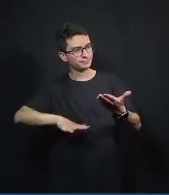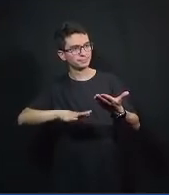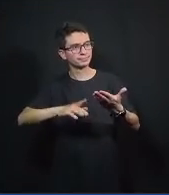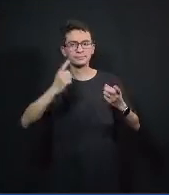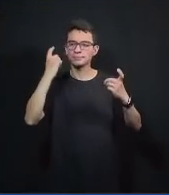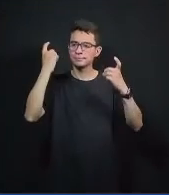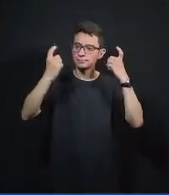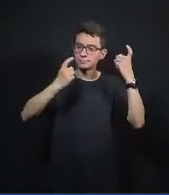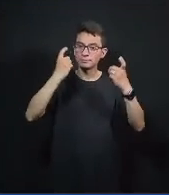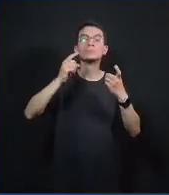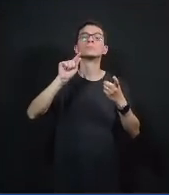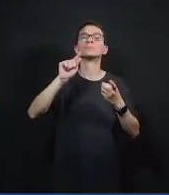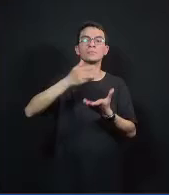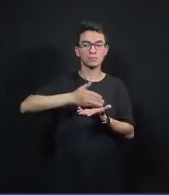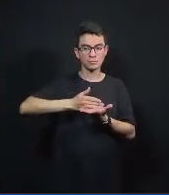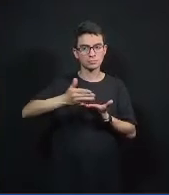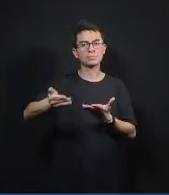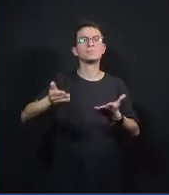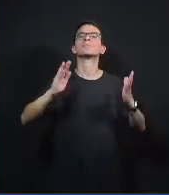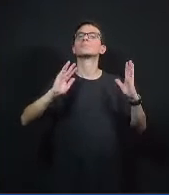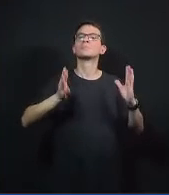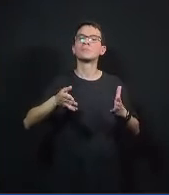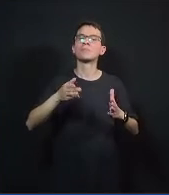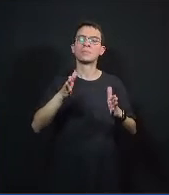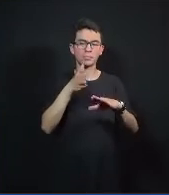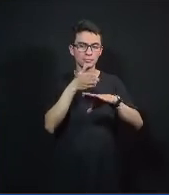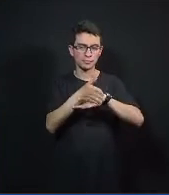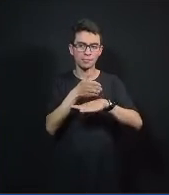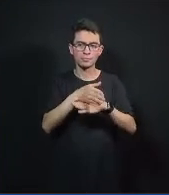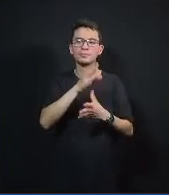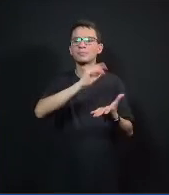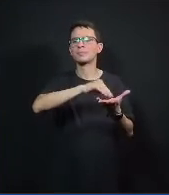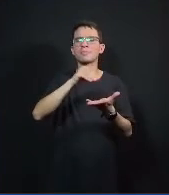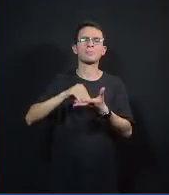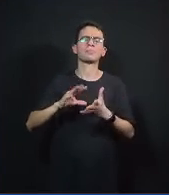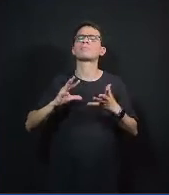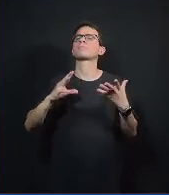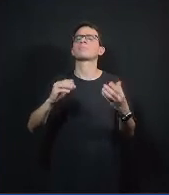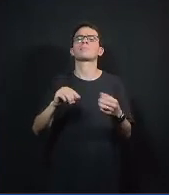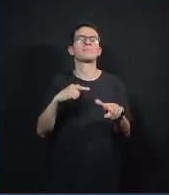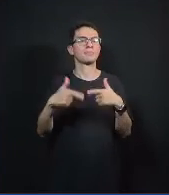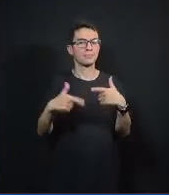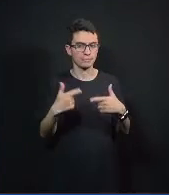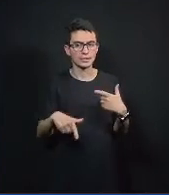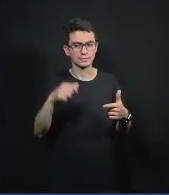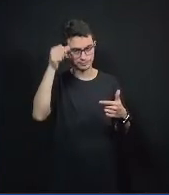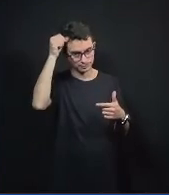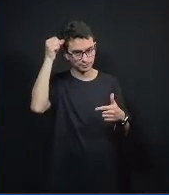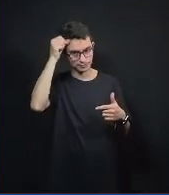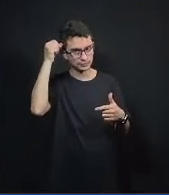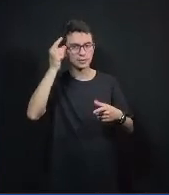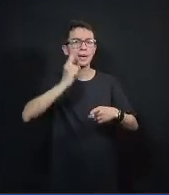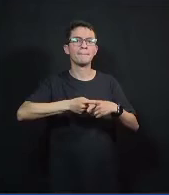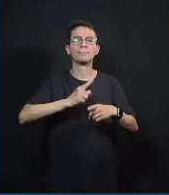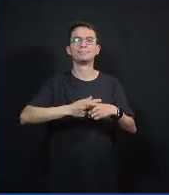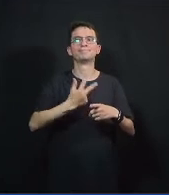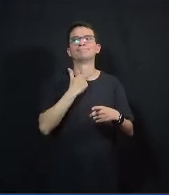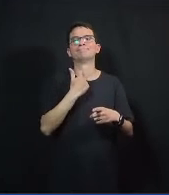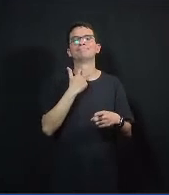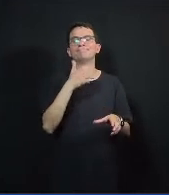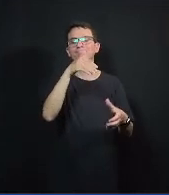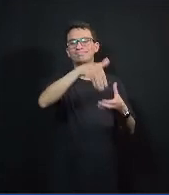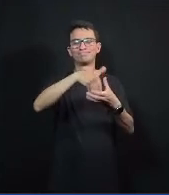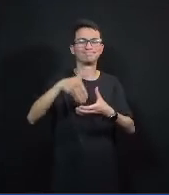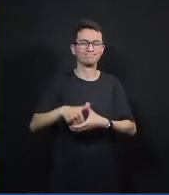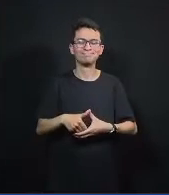preocupação inicial foi com a falta de acesso do cidadão aos nossos serviços, pois além de não poder votar, o eleitor